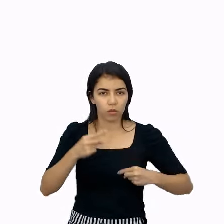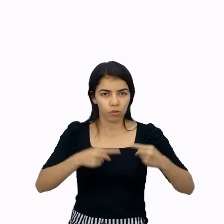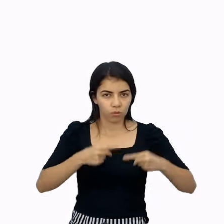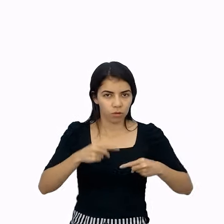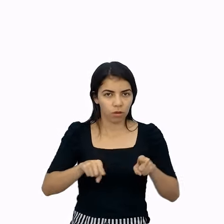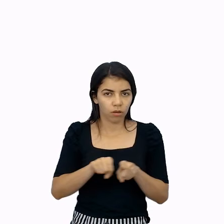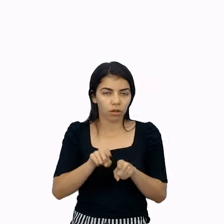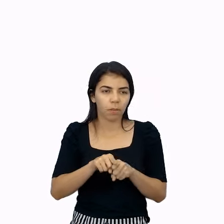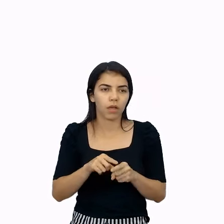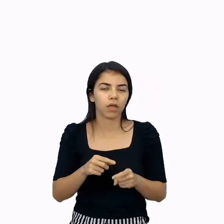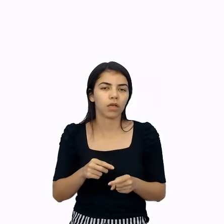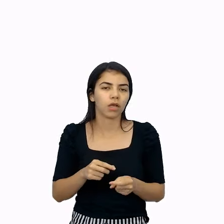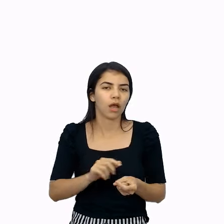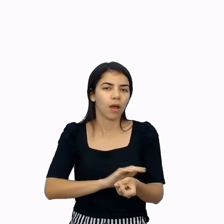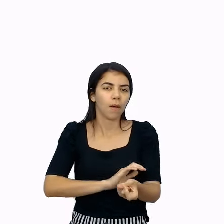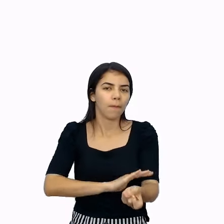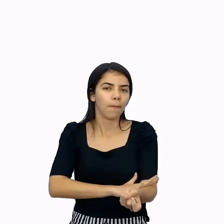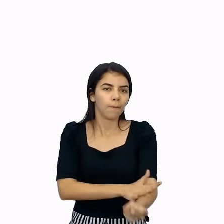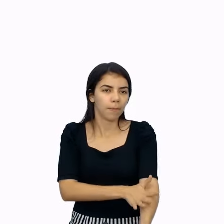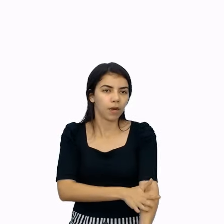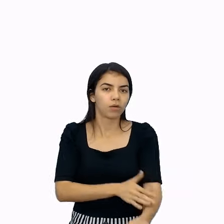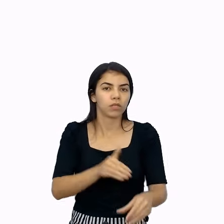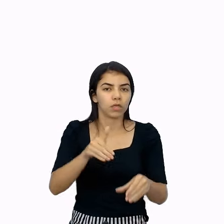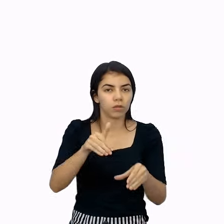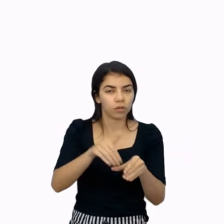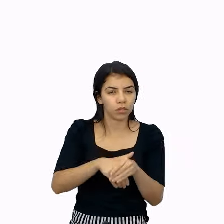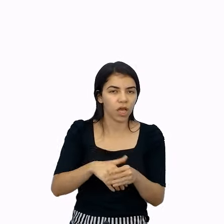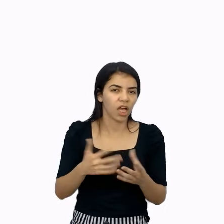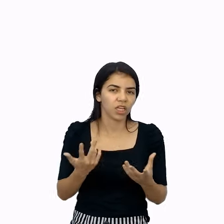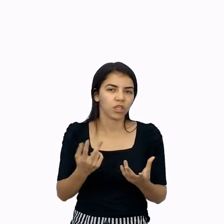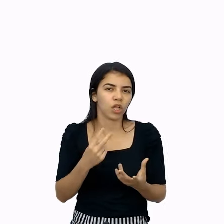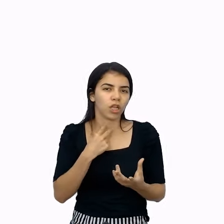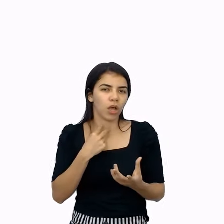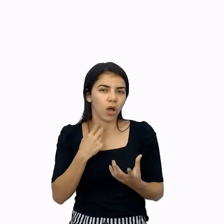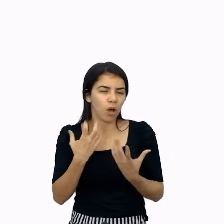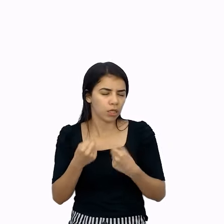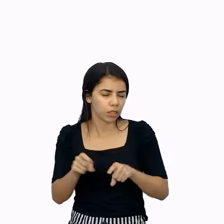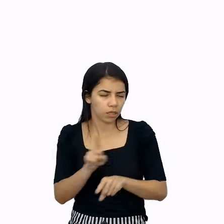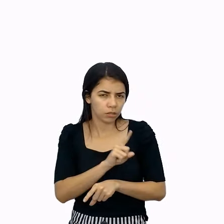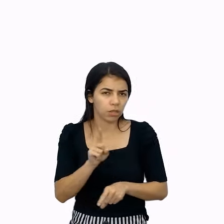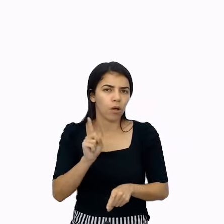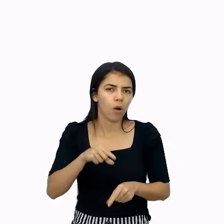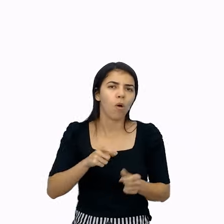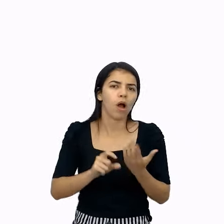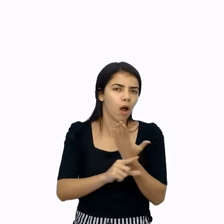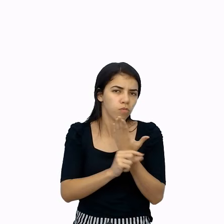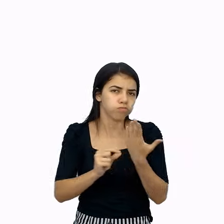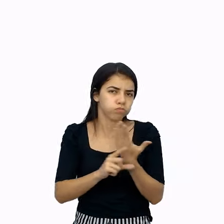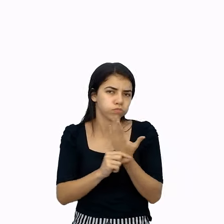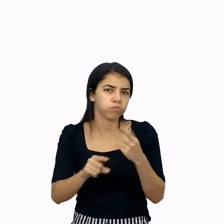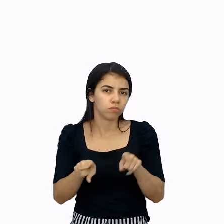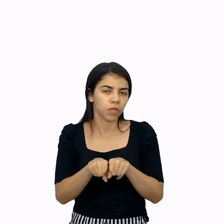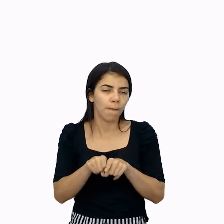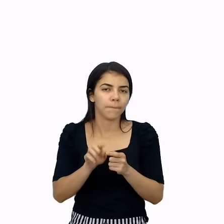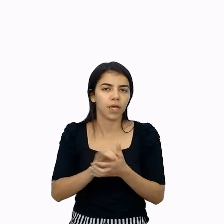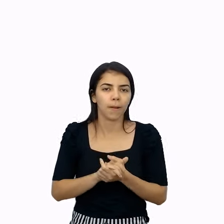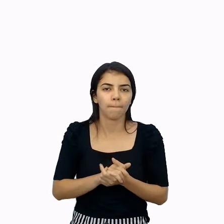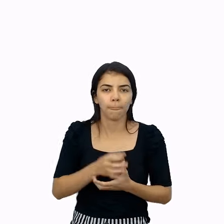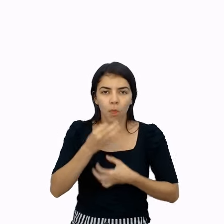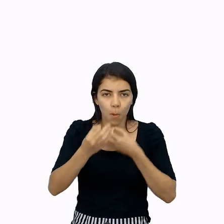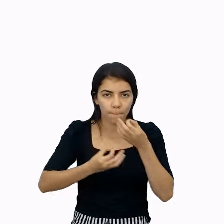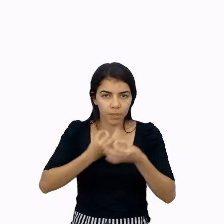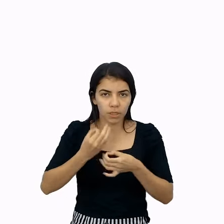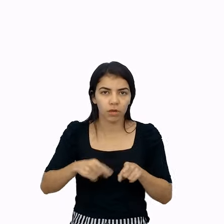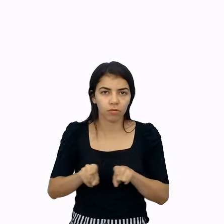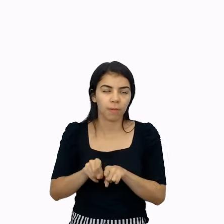se admite o preconceito linguístico, né? Então, também traz ali um argumento, né? Então, por meio de um artigo de opinião.